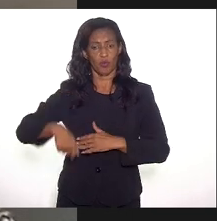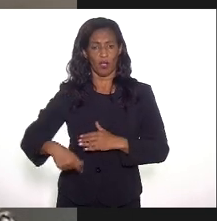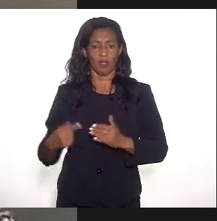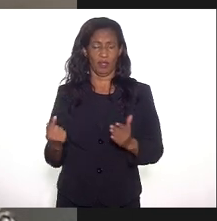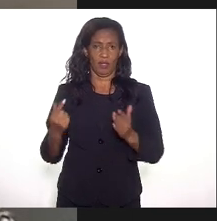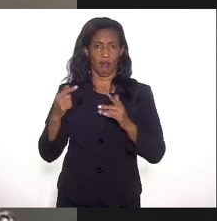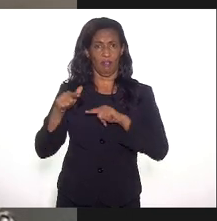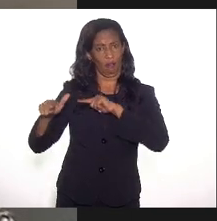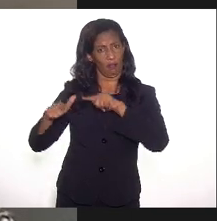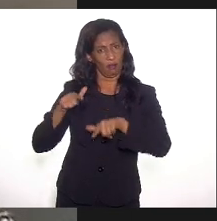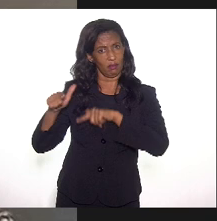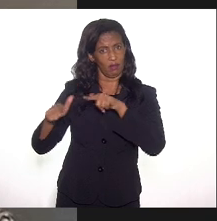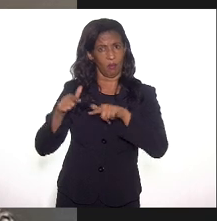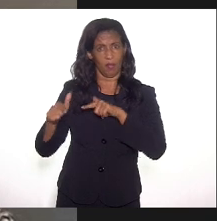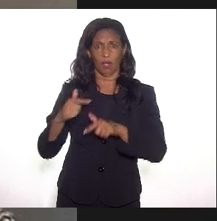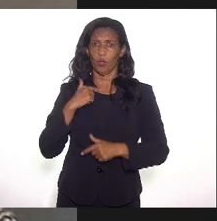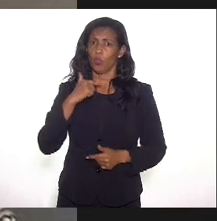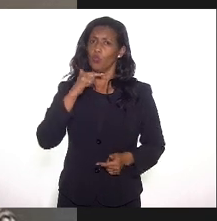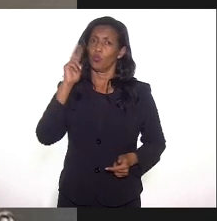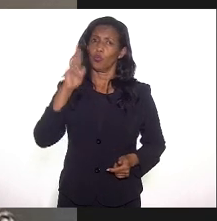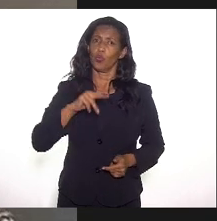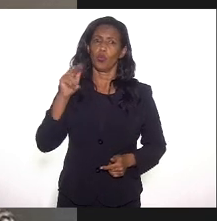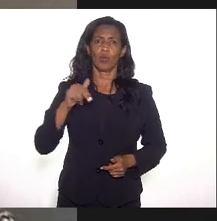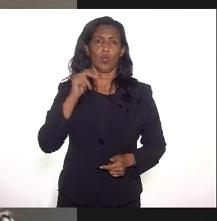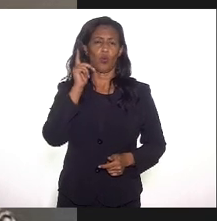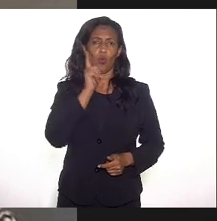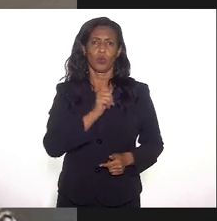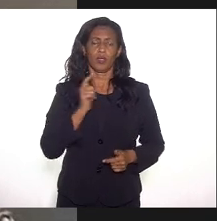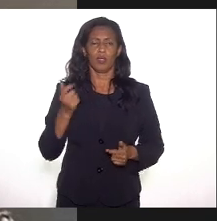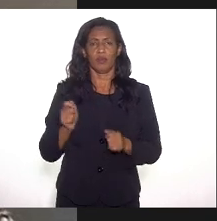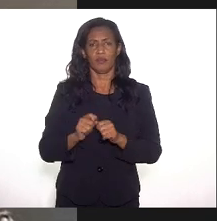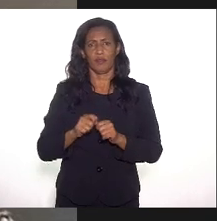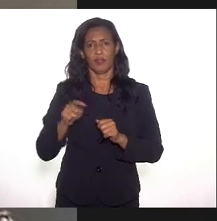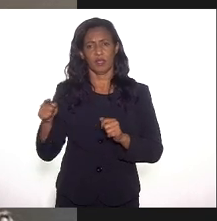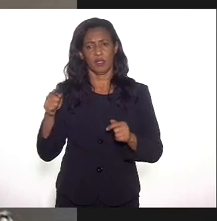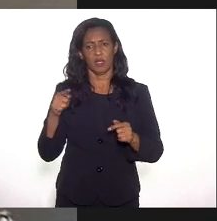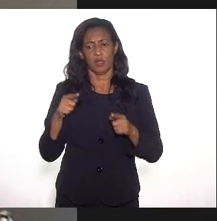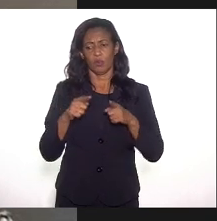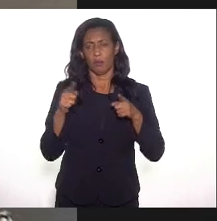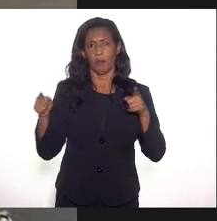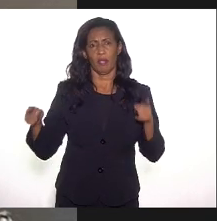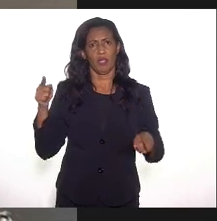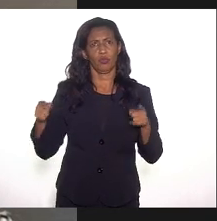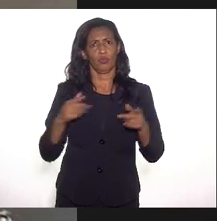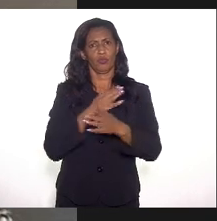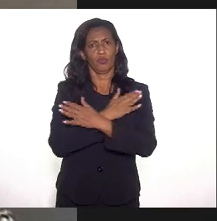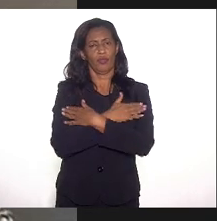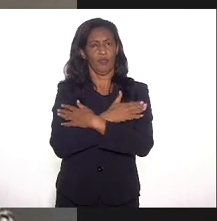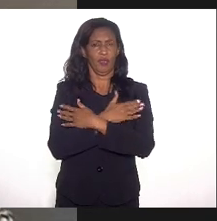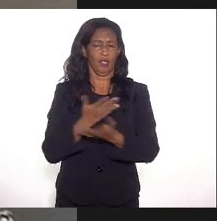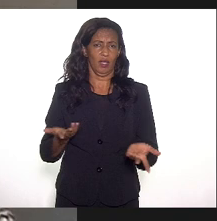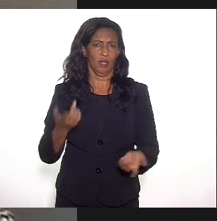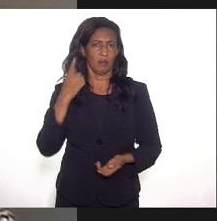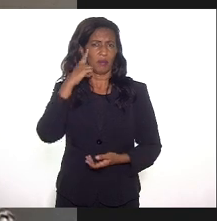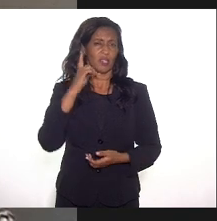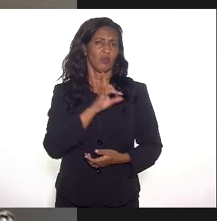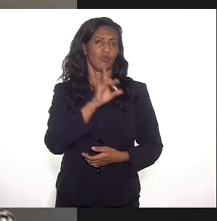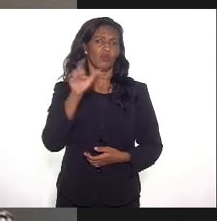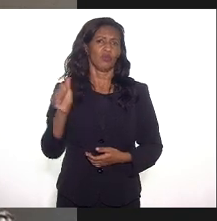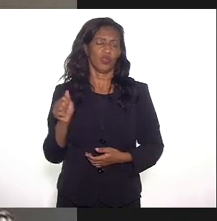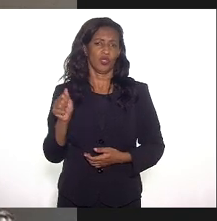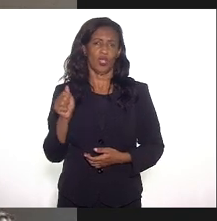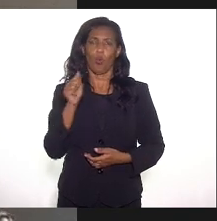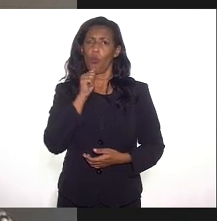consegui fazer no período de recesso, né? Então, seria bom aí depois pensar numa data onde a gente